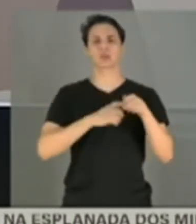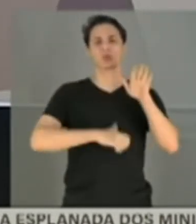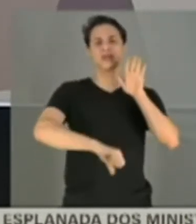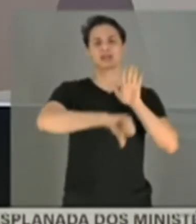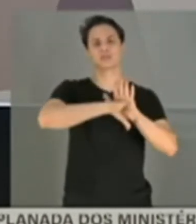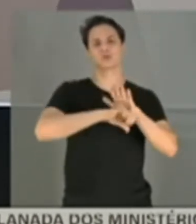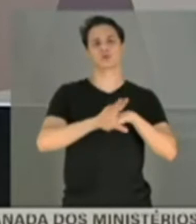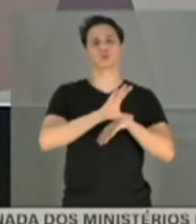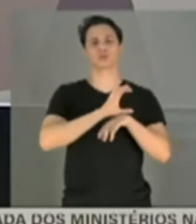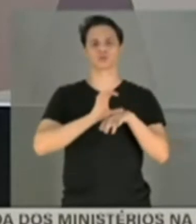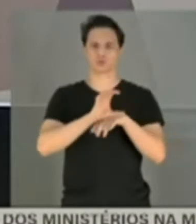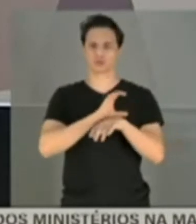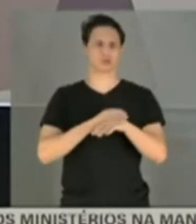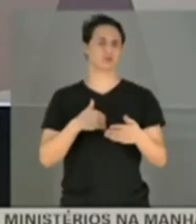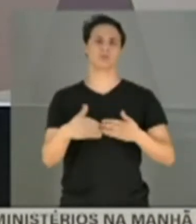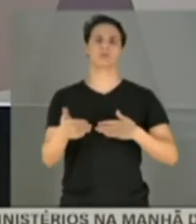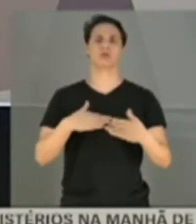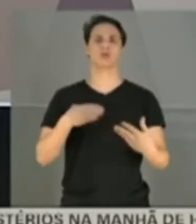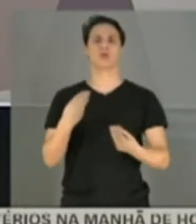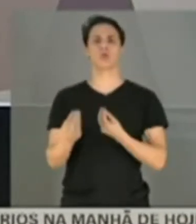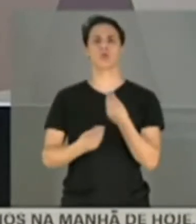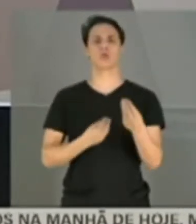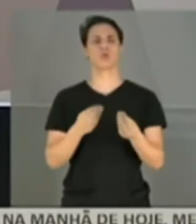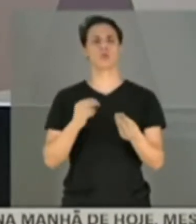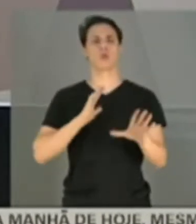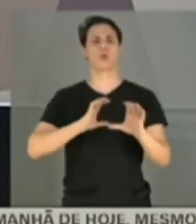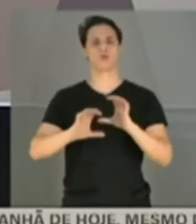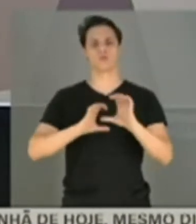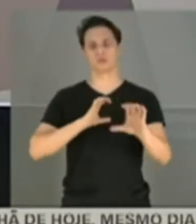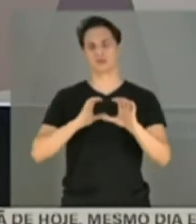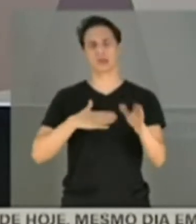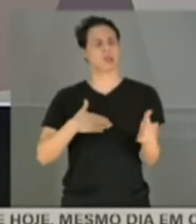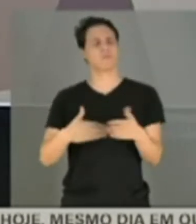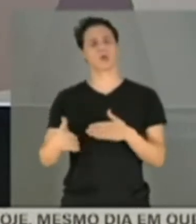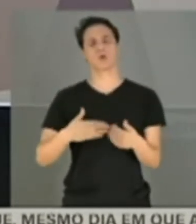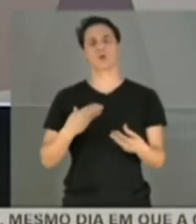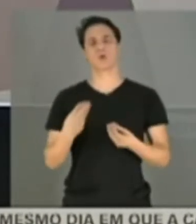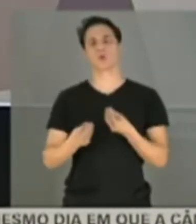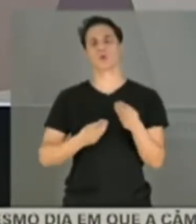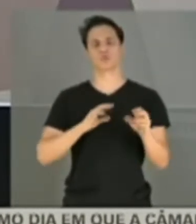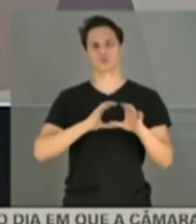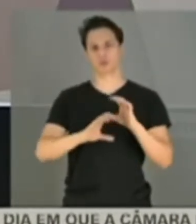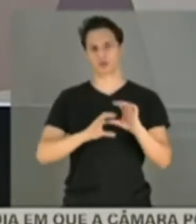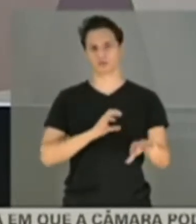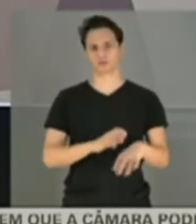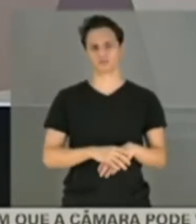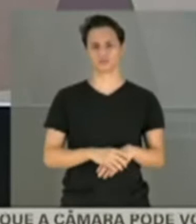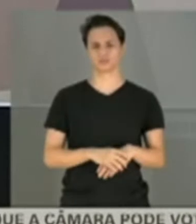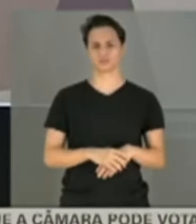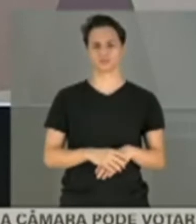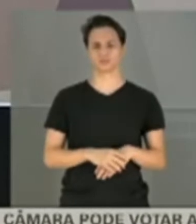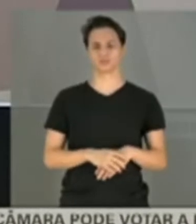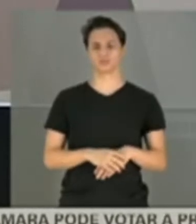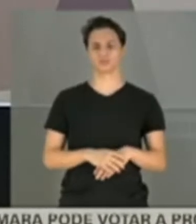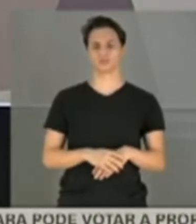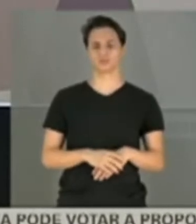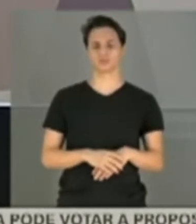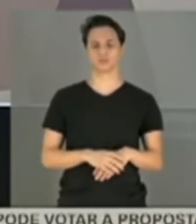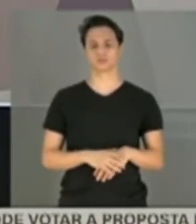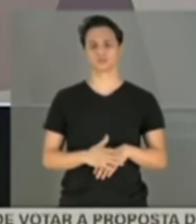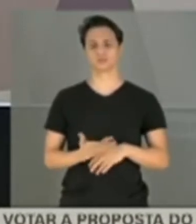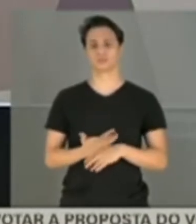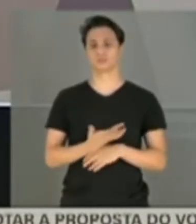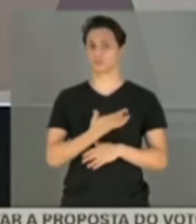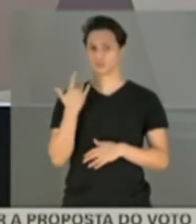constitucional, independente do meio de comunicação. Independente do meio de comunicação. Quem esteja,